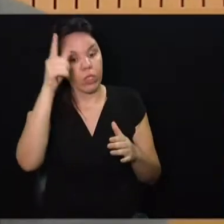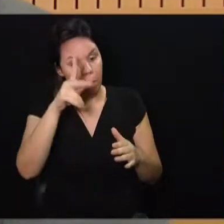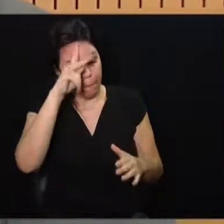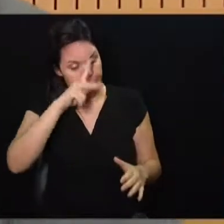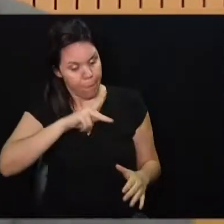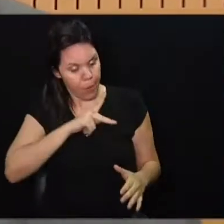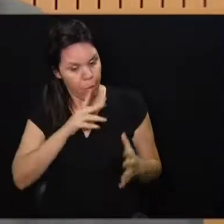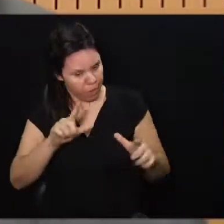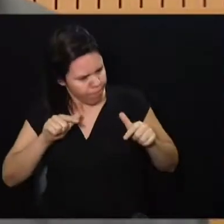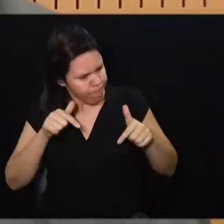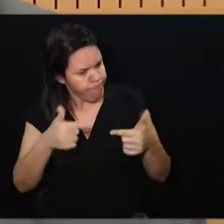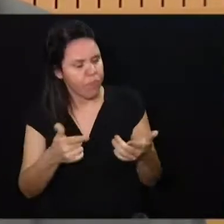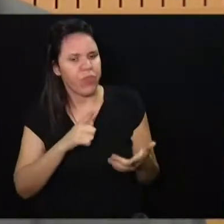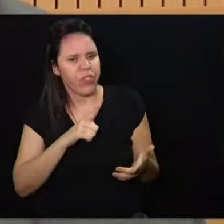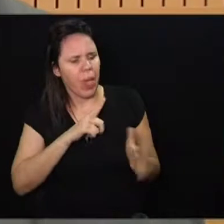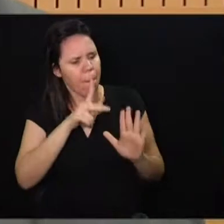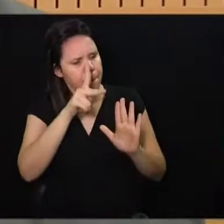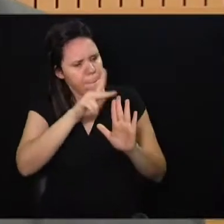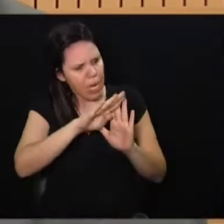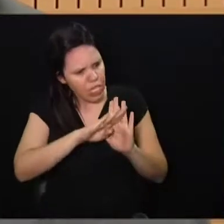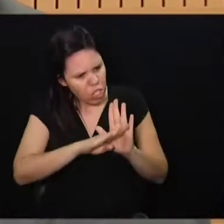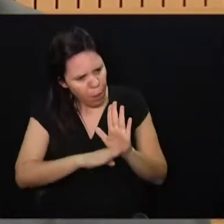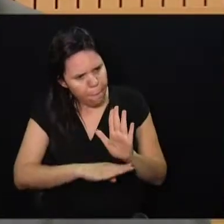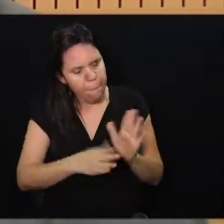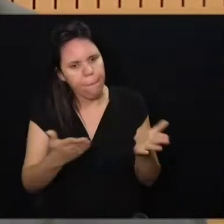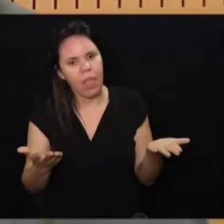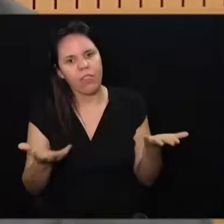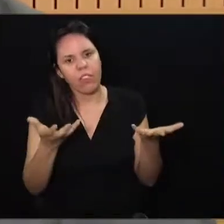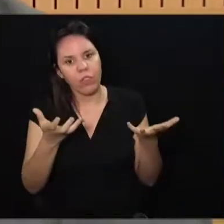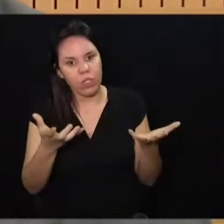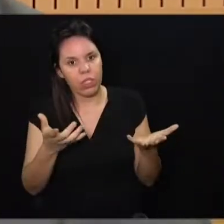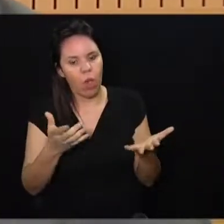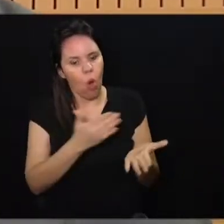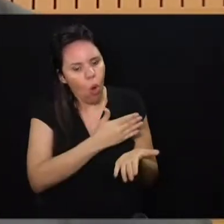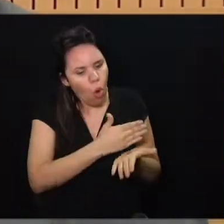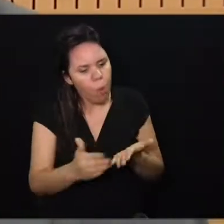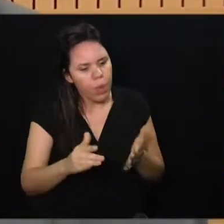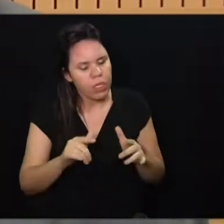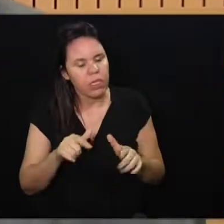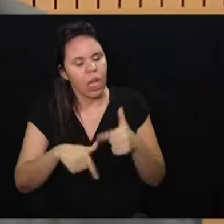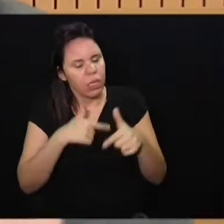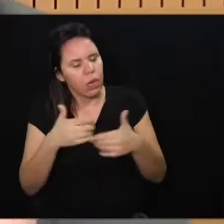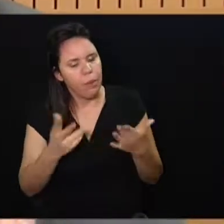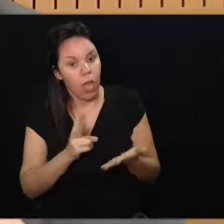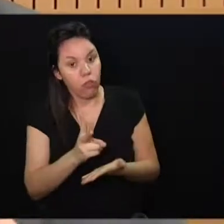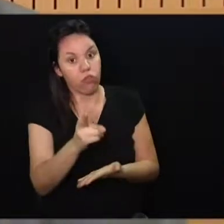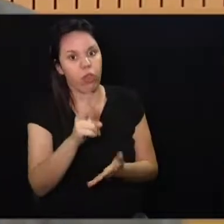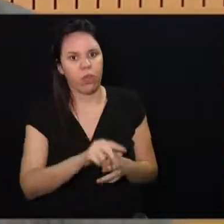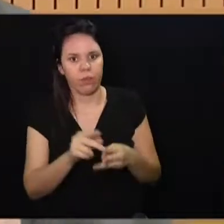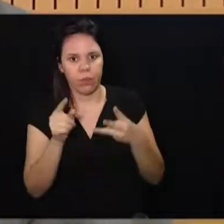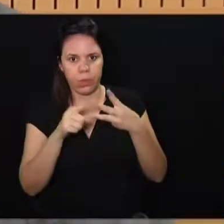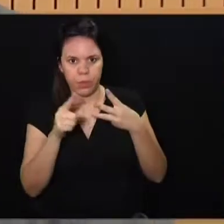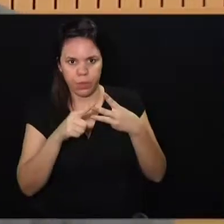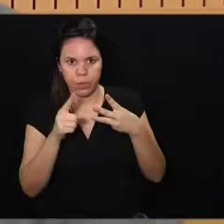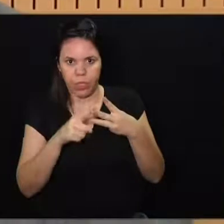piloto. Seja você ter o planejamento para que você possa encabeçar e literalmente continuar. Segundo, seja o maestro da sua